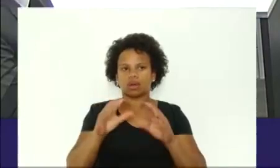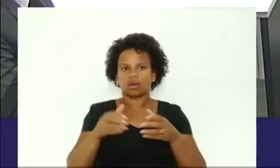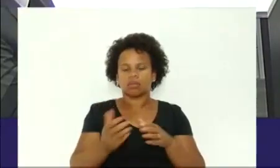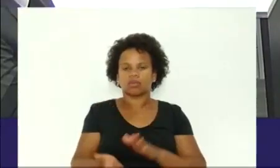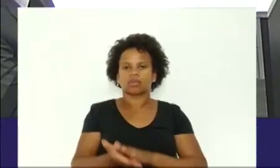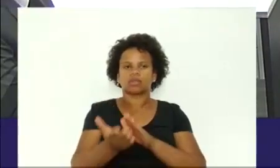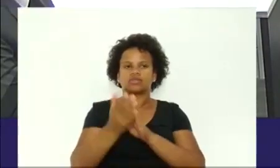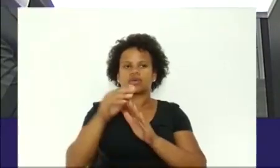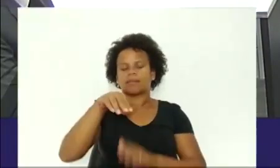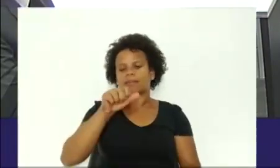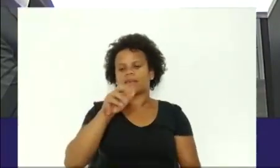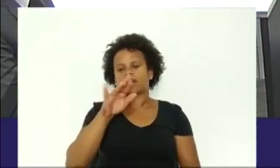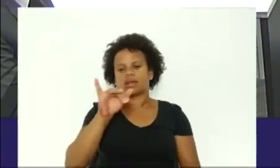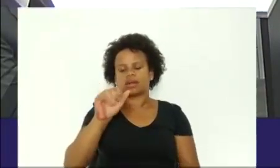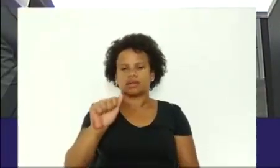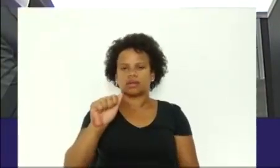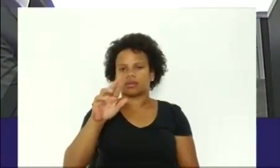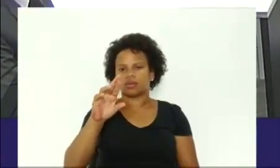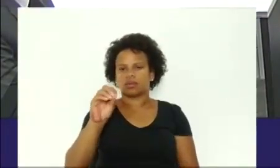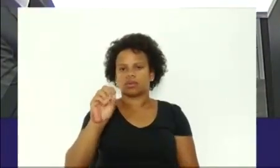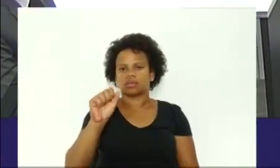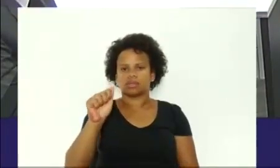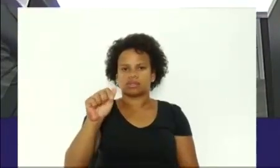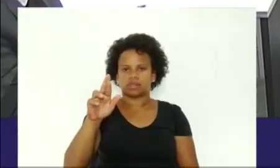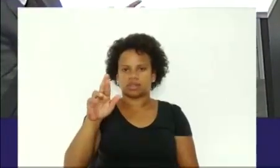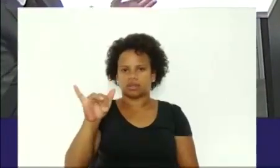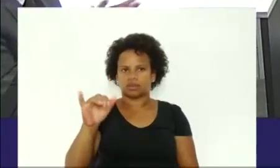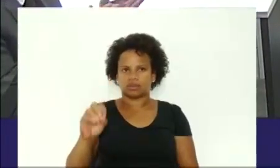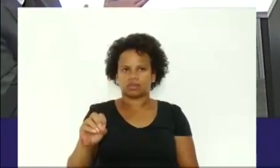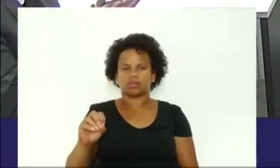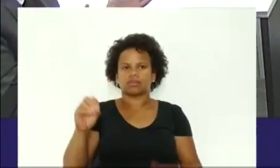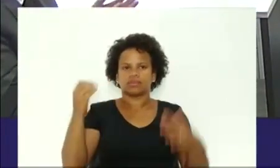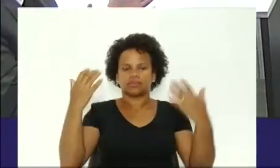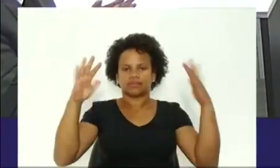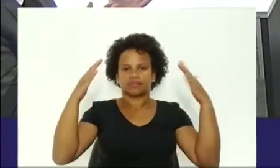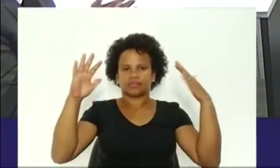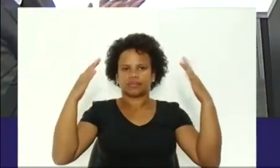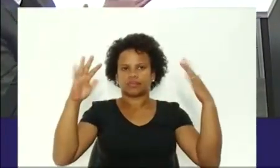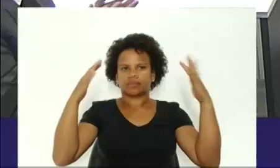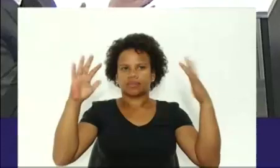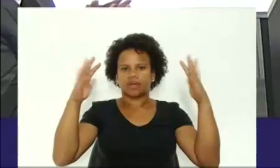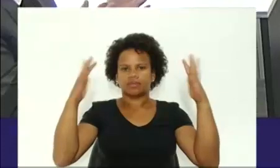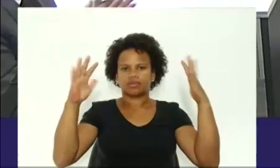Maria do Rosário Fátima Baldini.